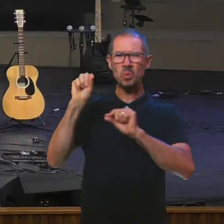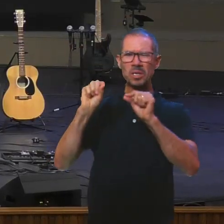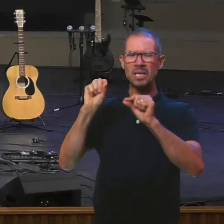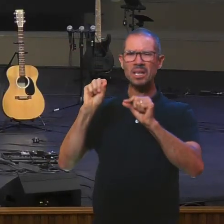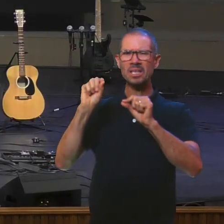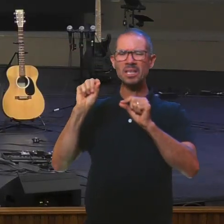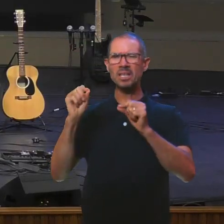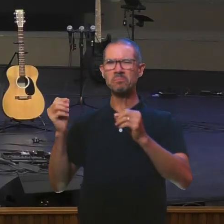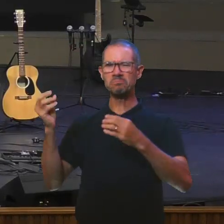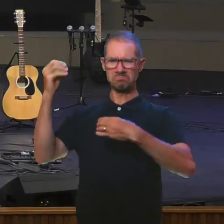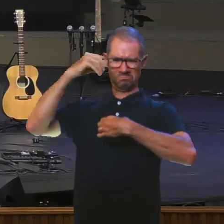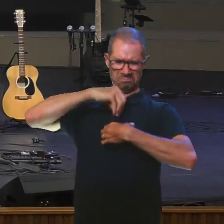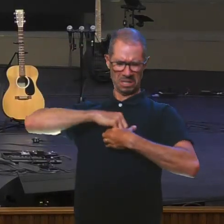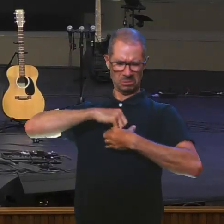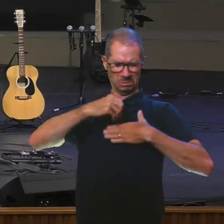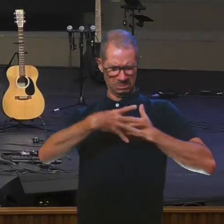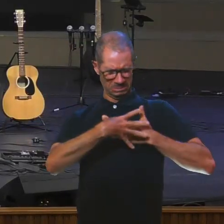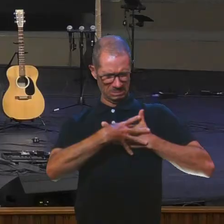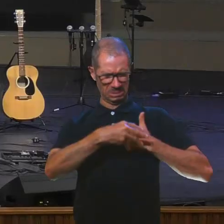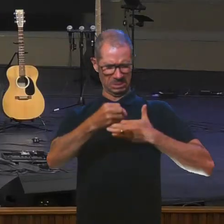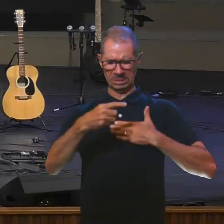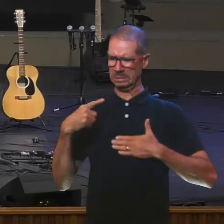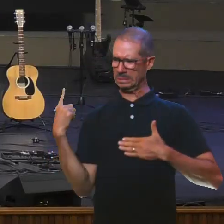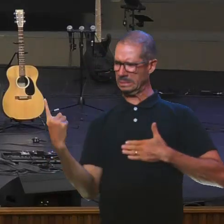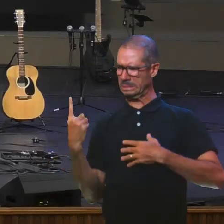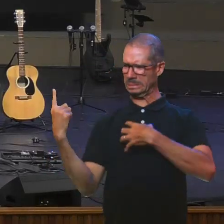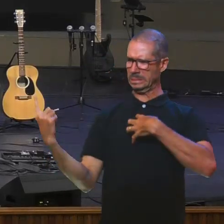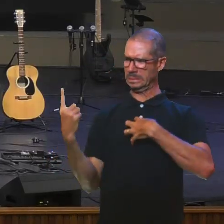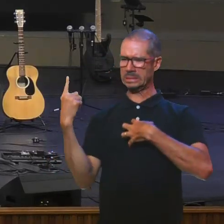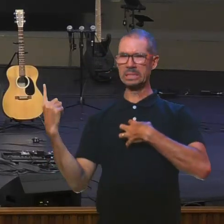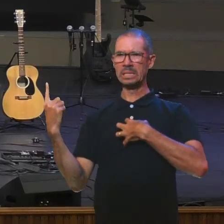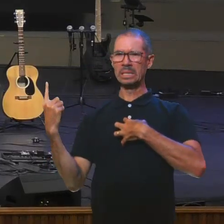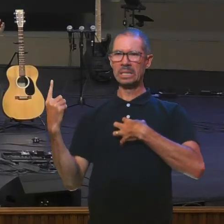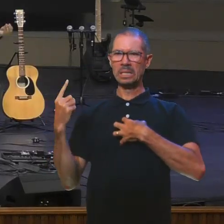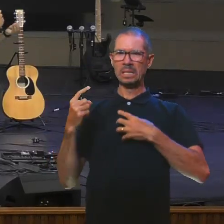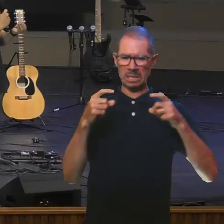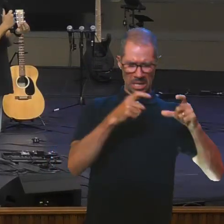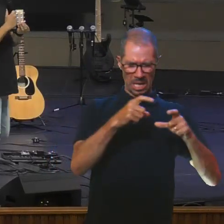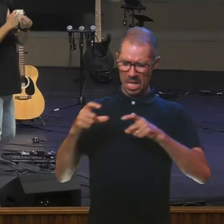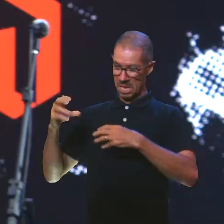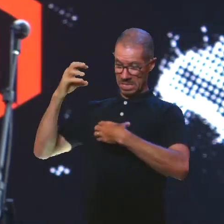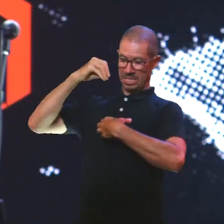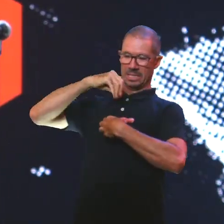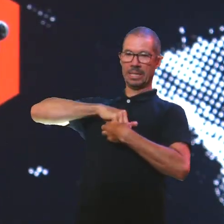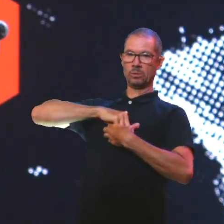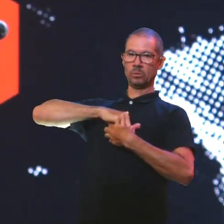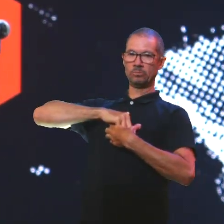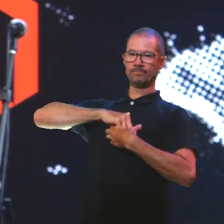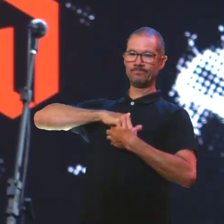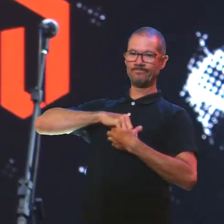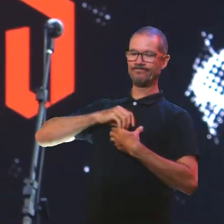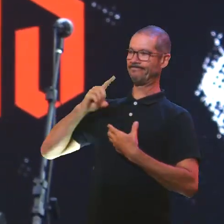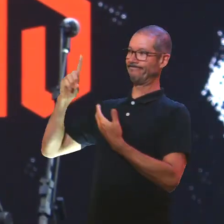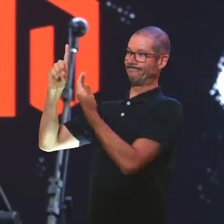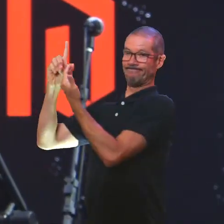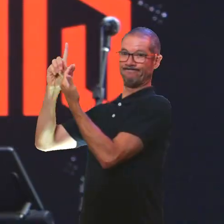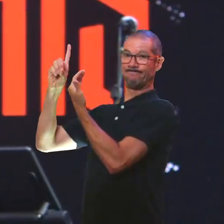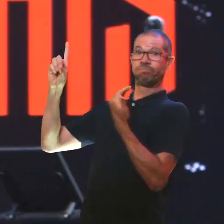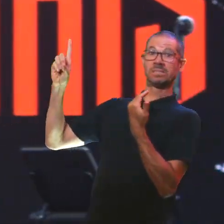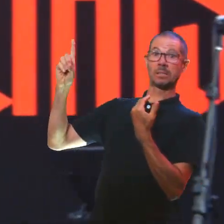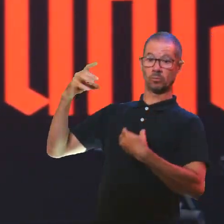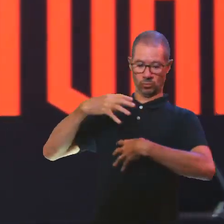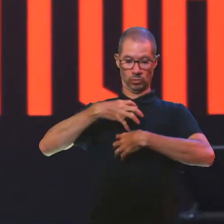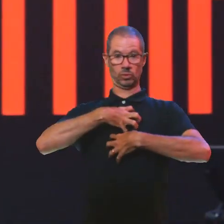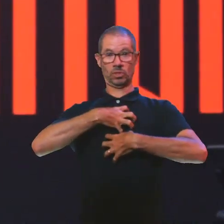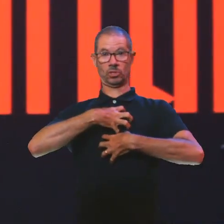gerado cada vez mais órfãos espirituais, e quem sabe identificar algumas áreas na minha e na tua vida que tem nos afastado e trazido esse sentimento.